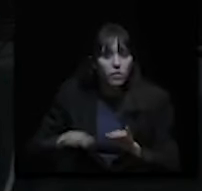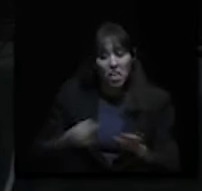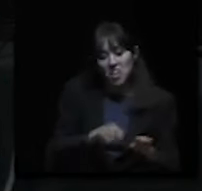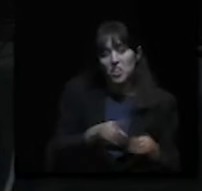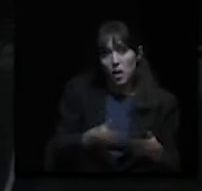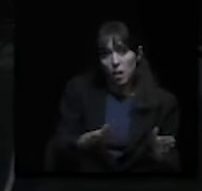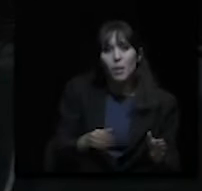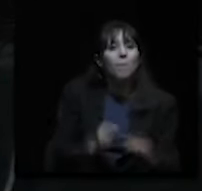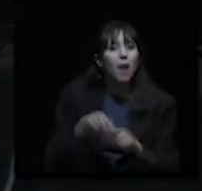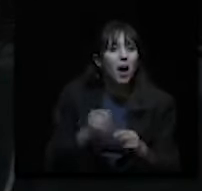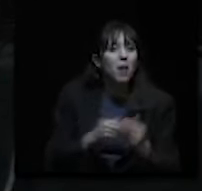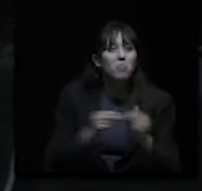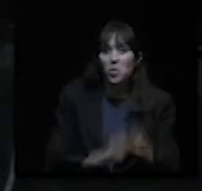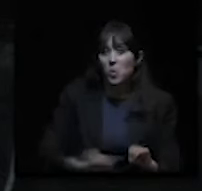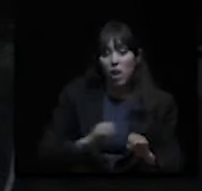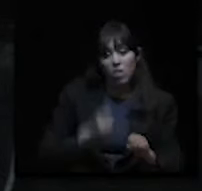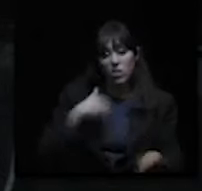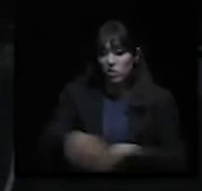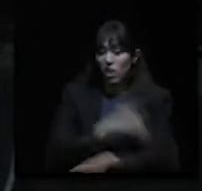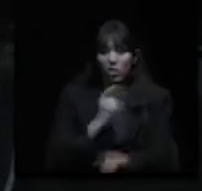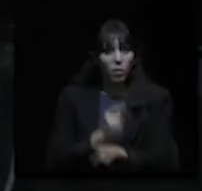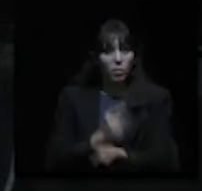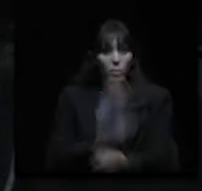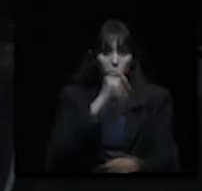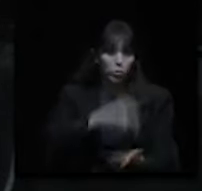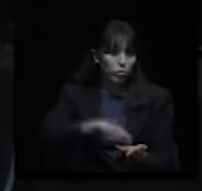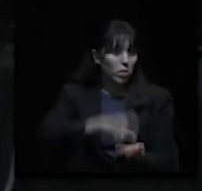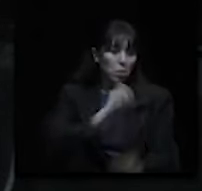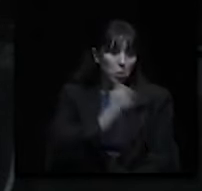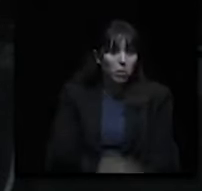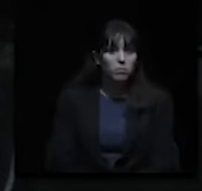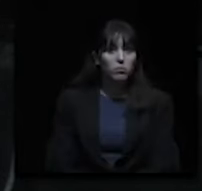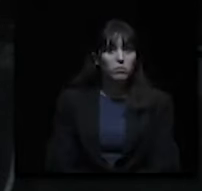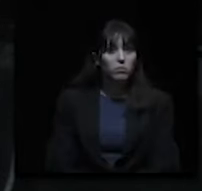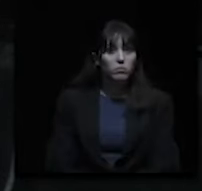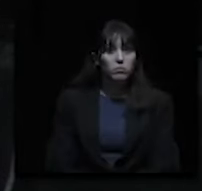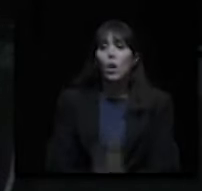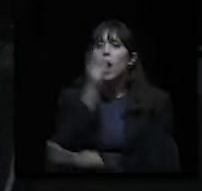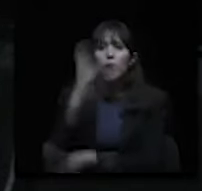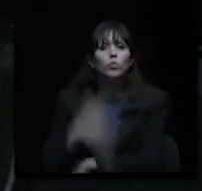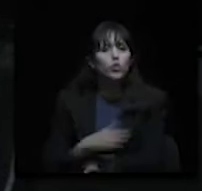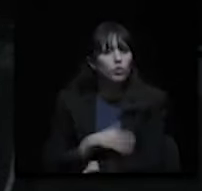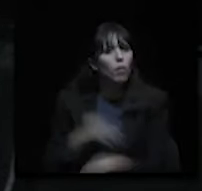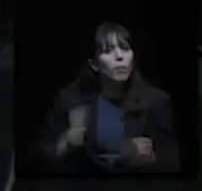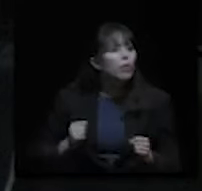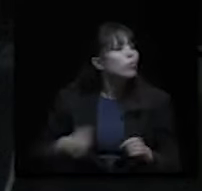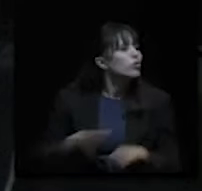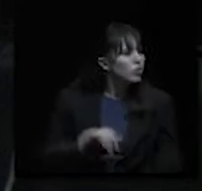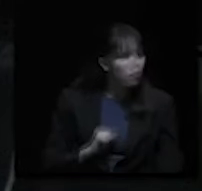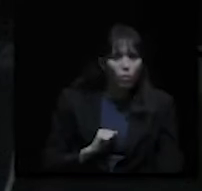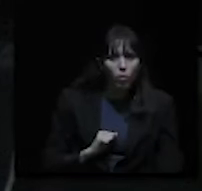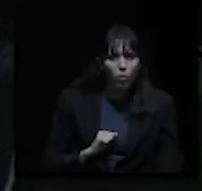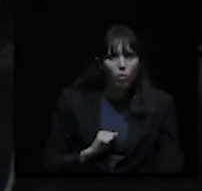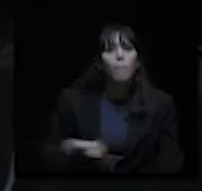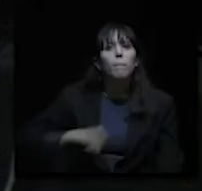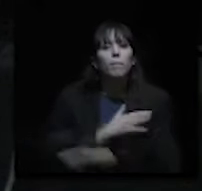foi requalificada. Continua a ser uma estrada onde as pessoas podem andar, onde estão as plantas, as árvores, os bancos públicos. E mesmo